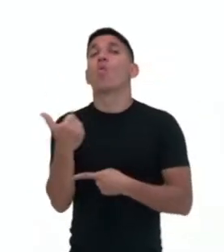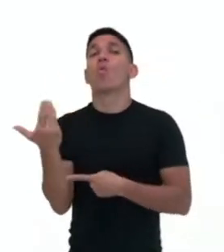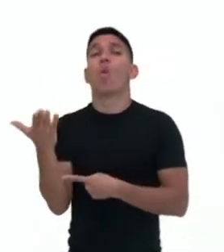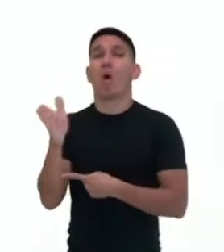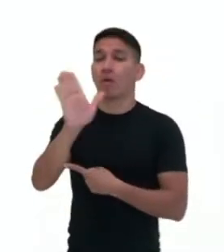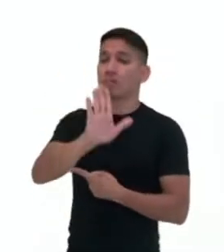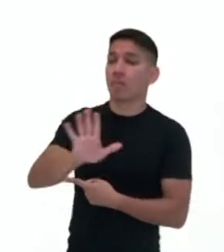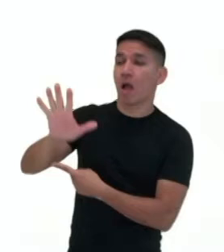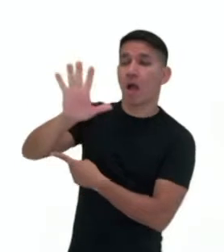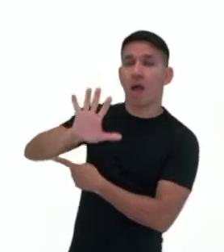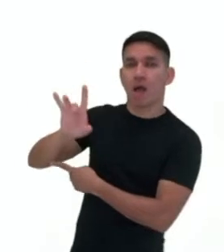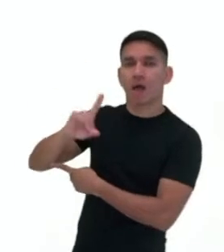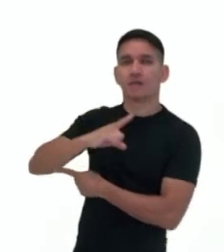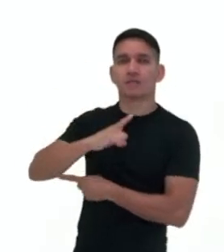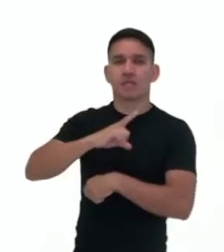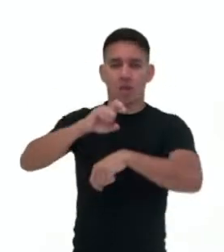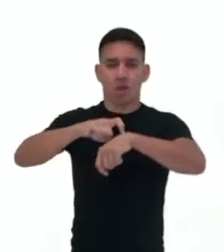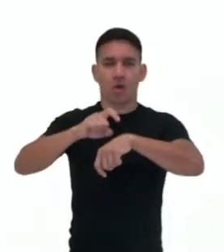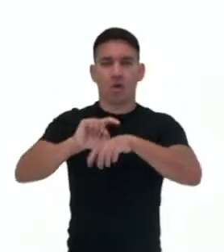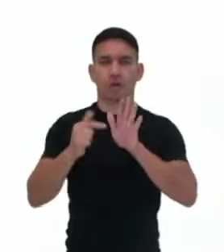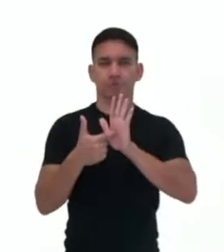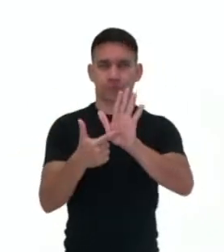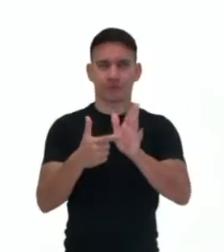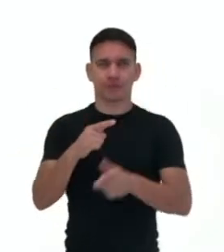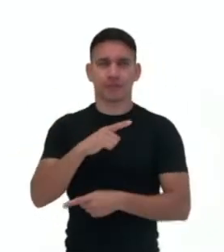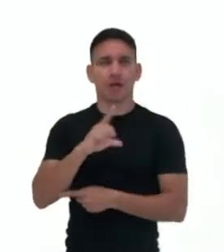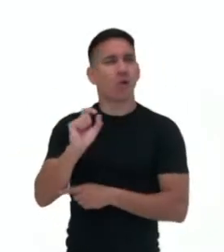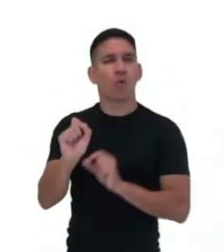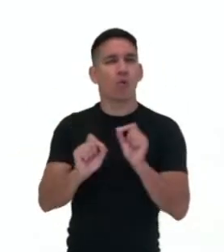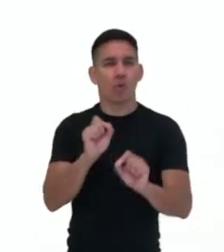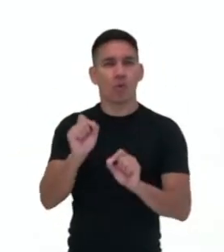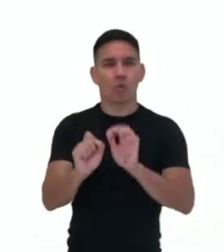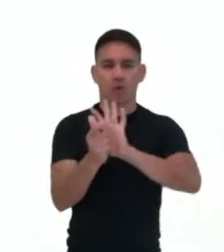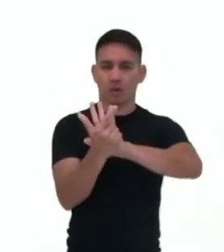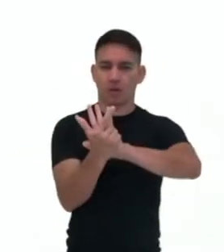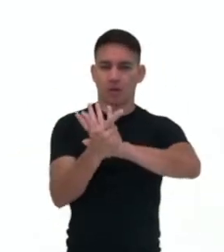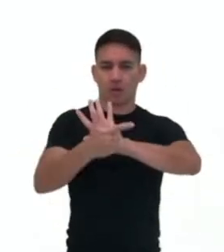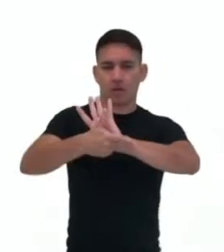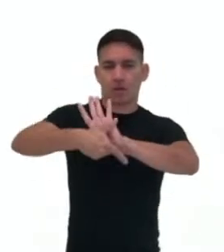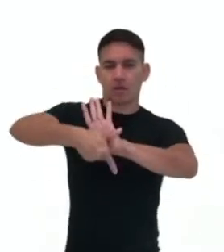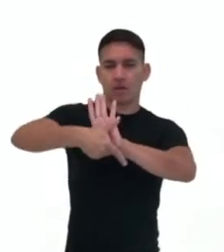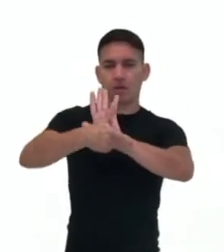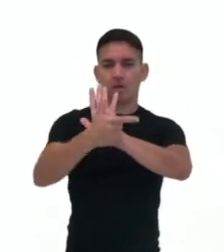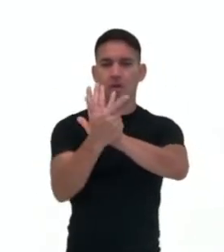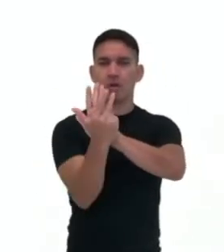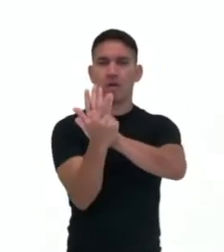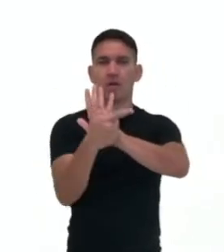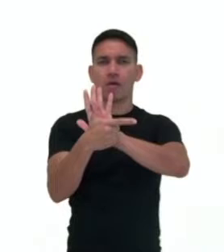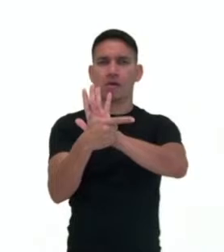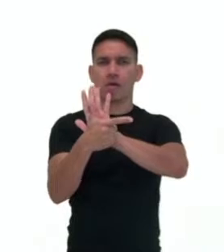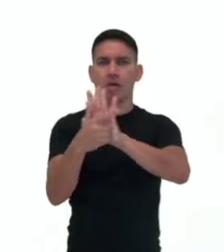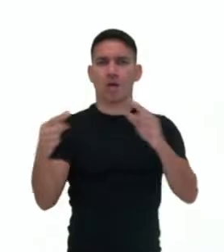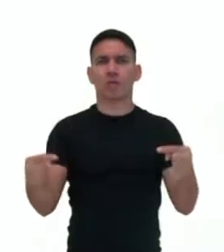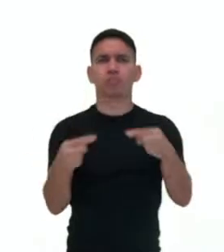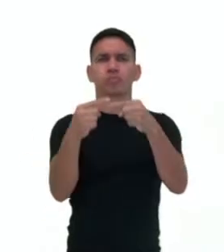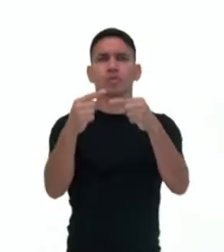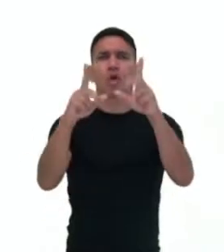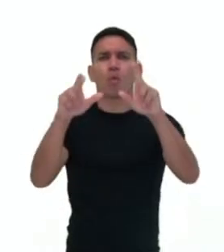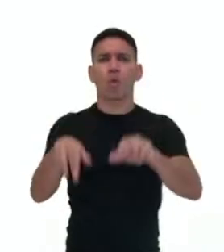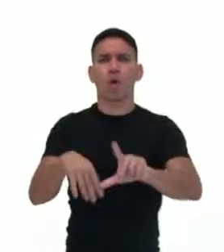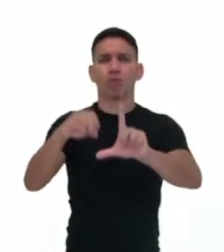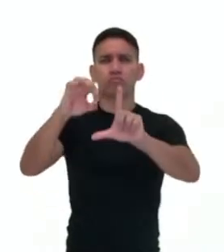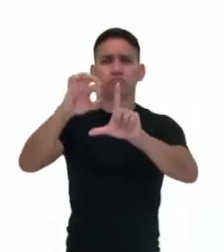em qual das horas representadas ao lado, os ponteiros, né, formam um ângulo reto? Então, nessa primeira alternativa